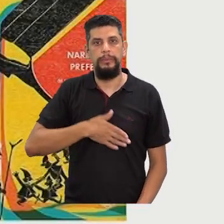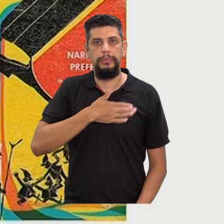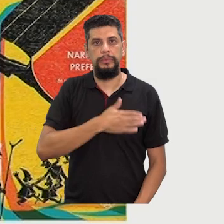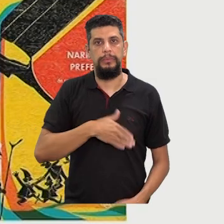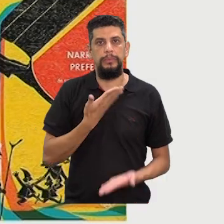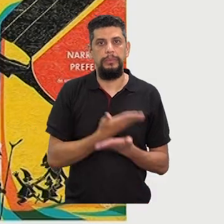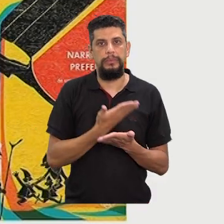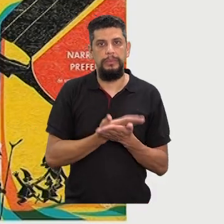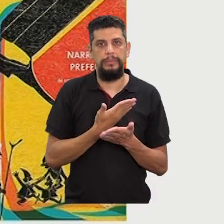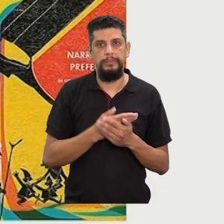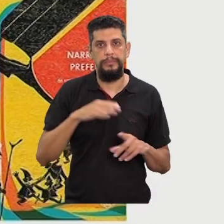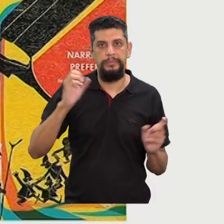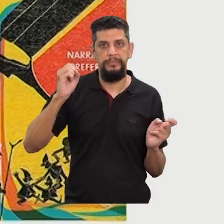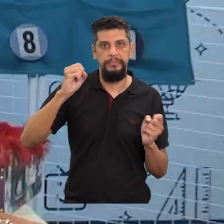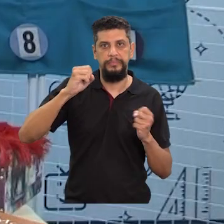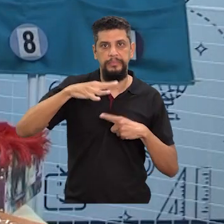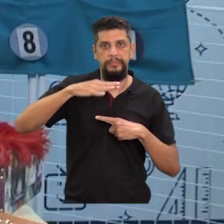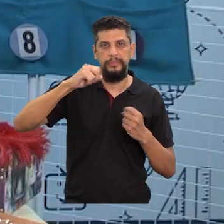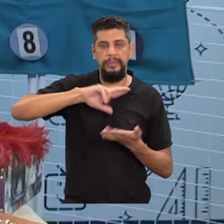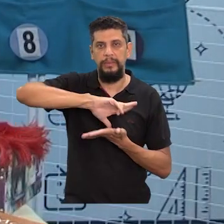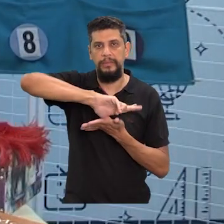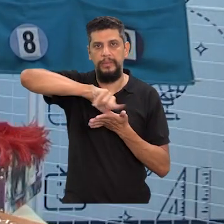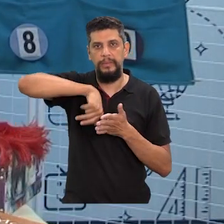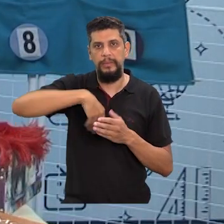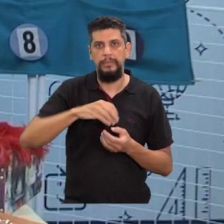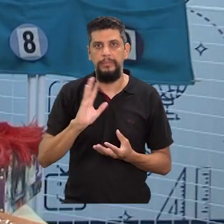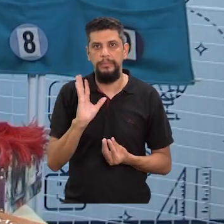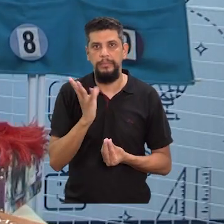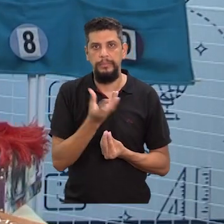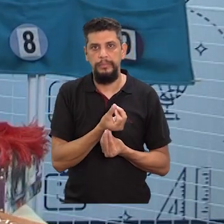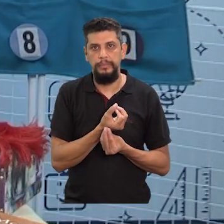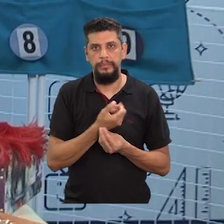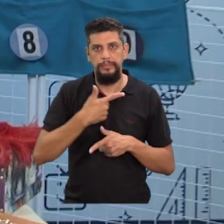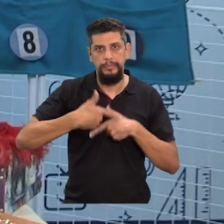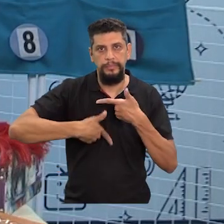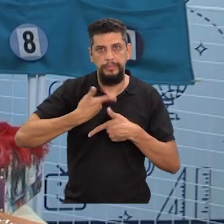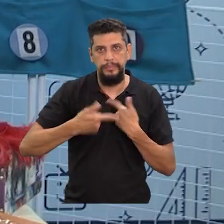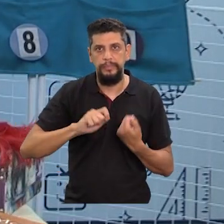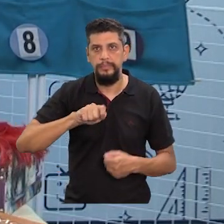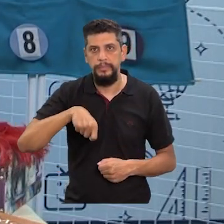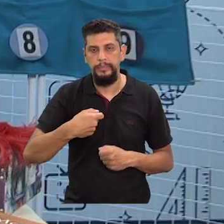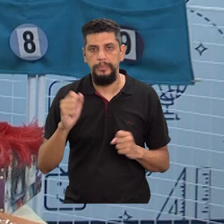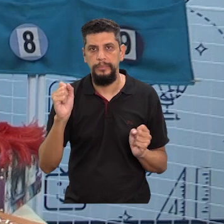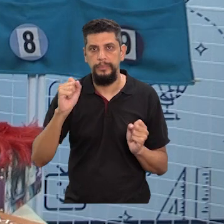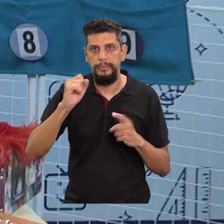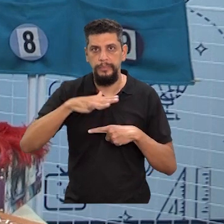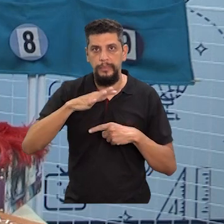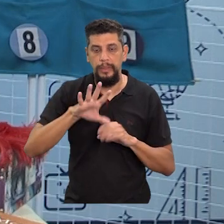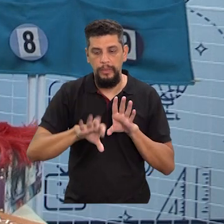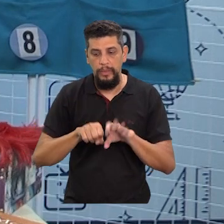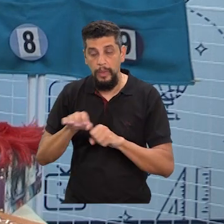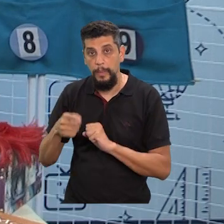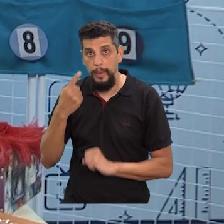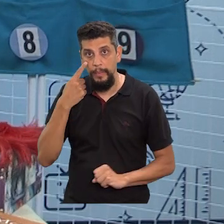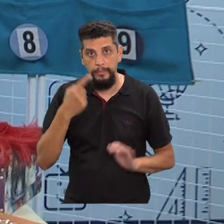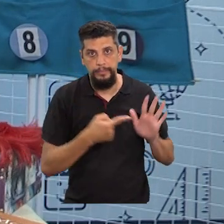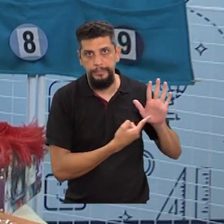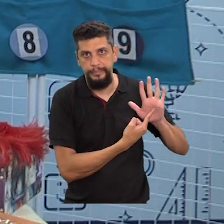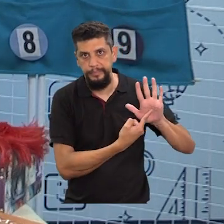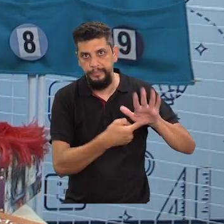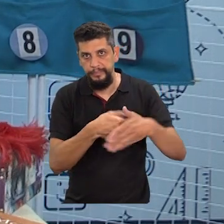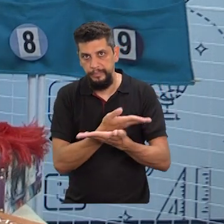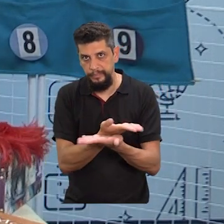desse trabalho com os mitos. Então, ele tem várias obras que trabalham os mitos. Até vou pegar aqui para vocês